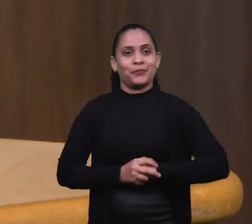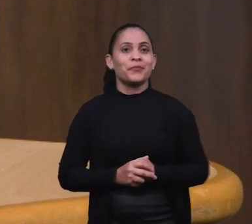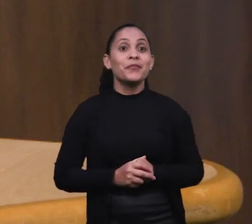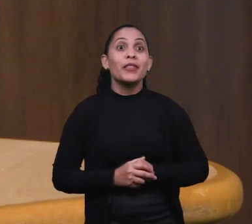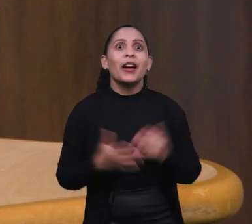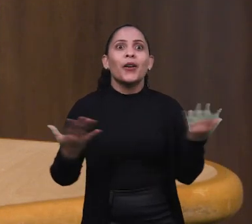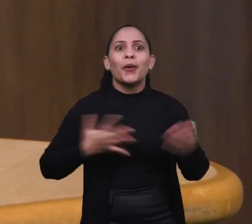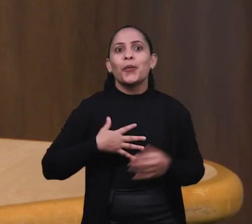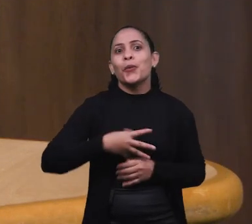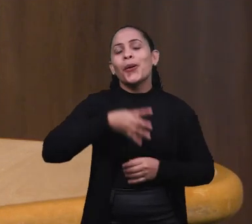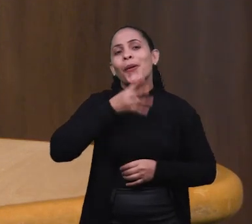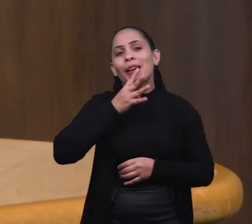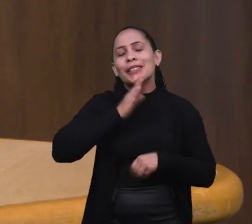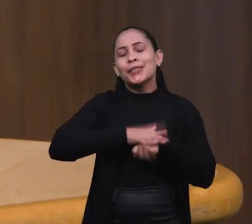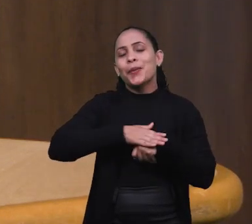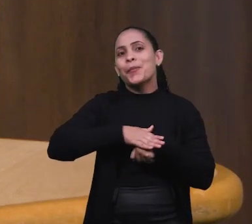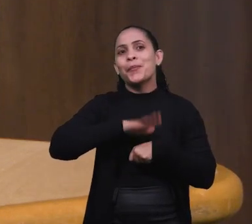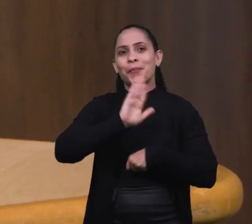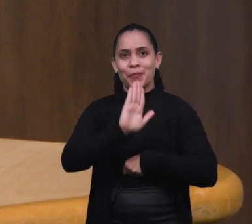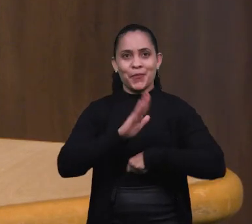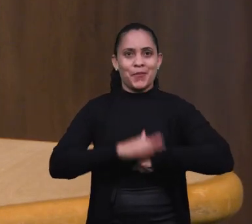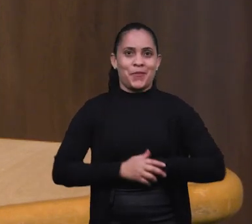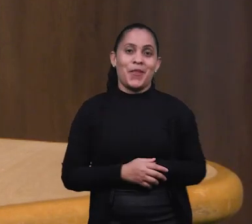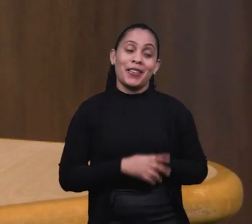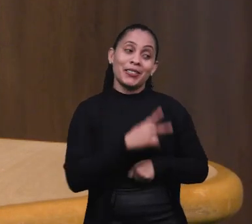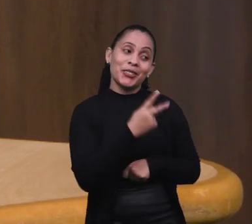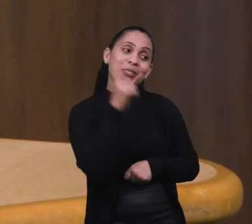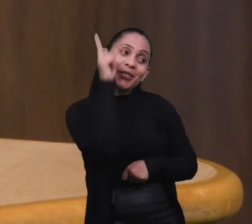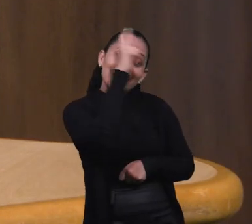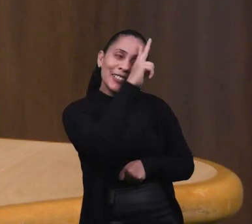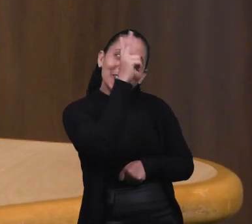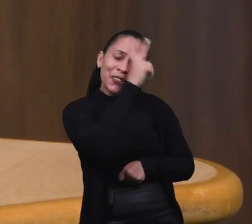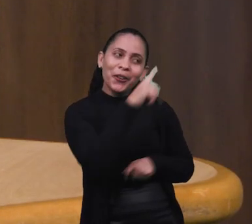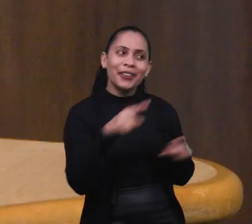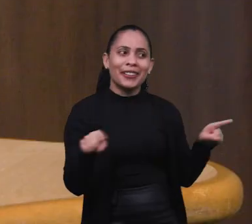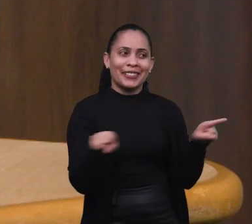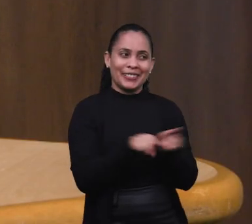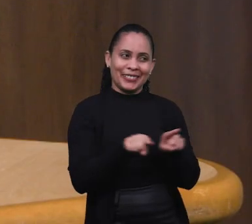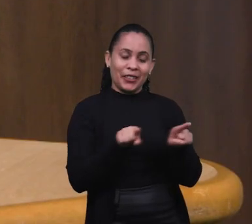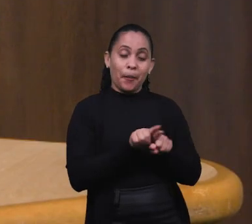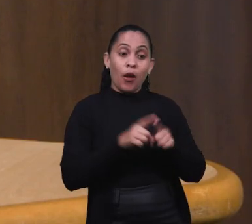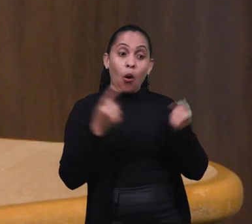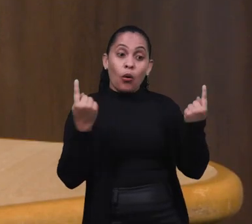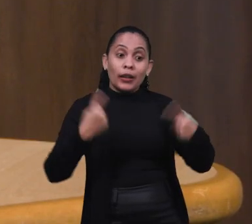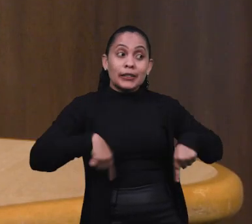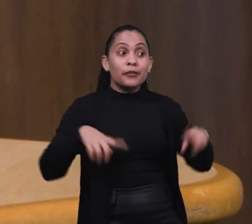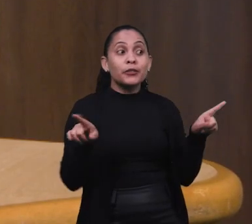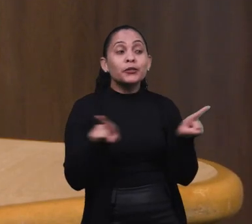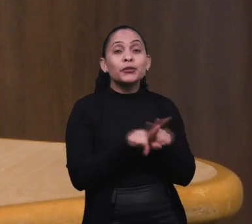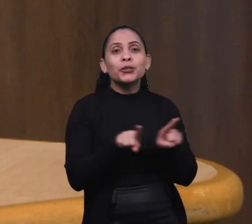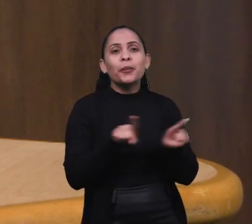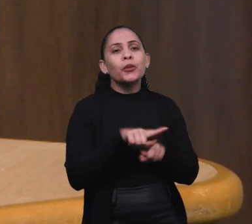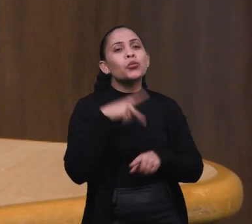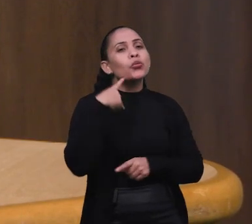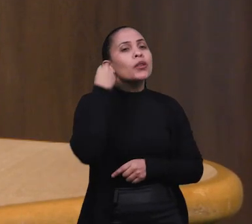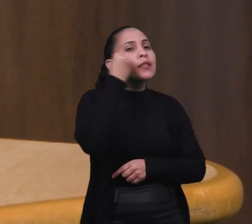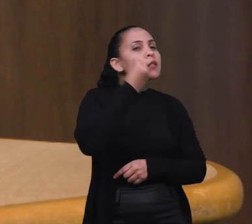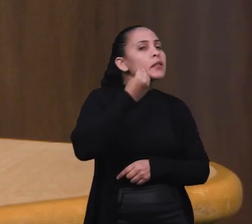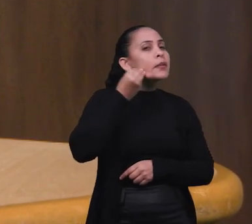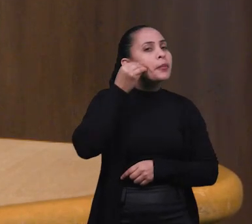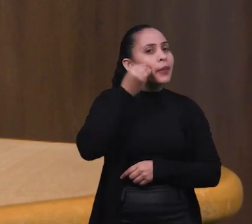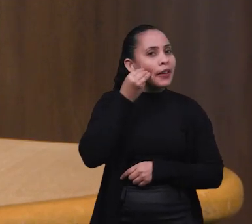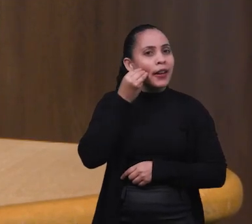Vamos conhecer um pouco mais sobre a sua história, seus desafios e suas experiências